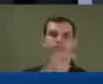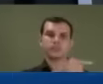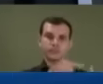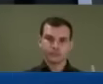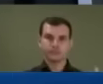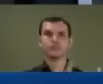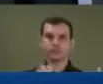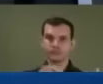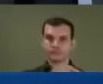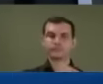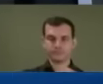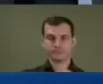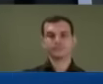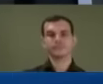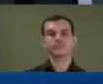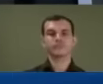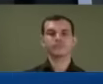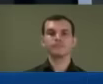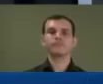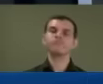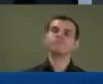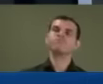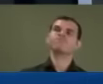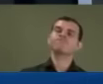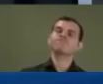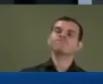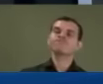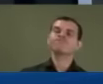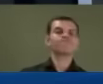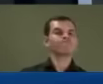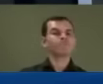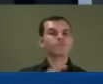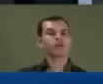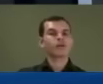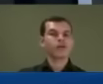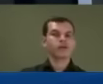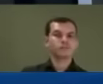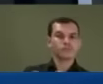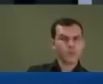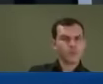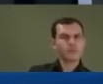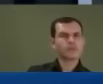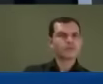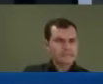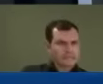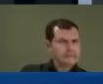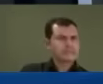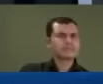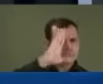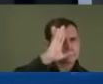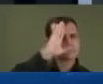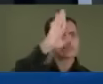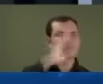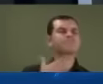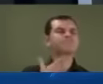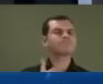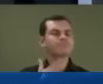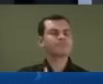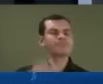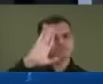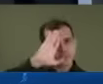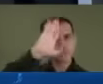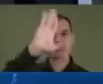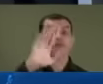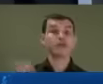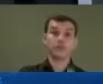aspectos que eu considero desde o começo são reivindicações centrais e desejos centrais